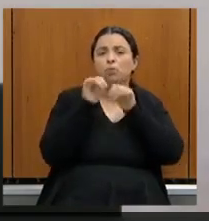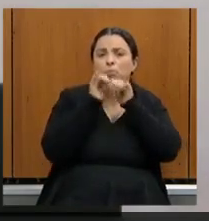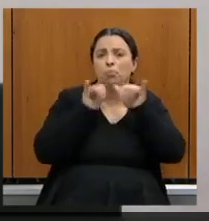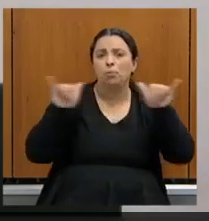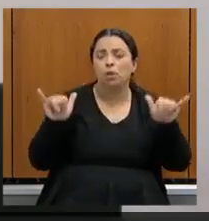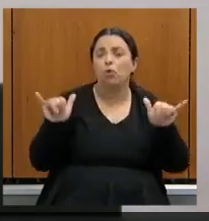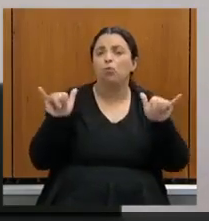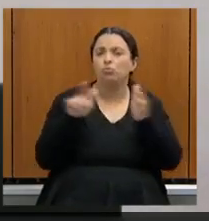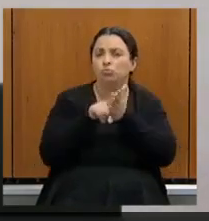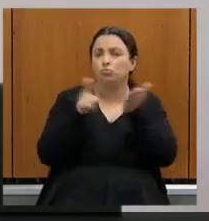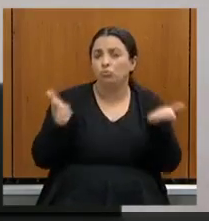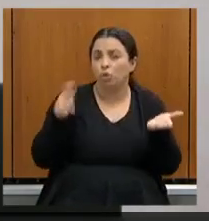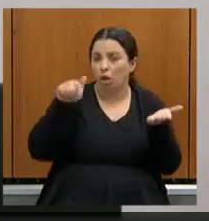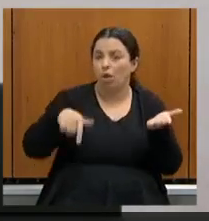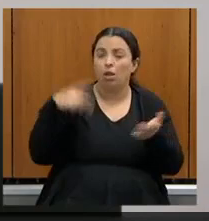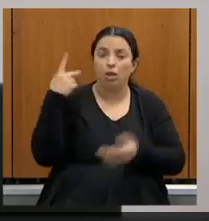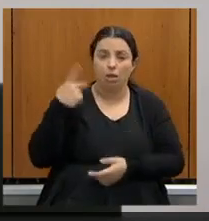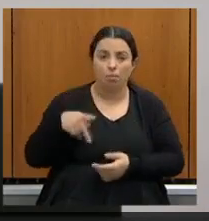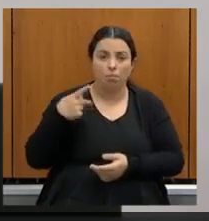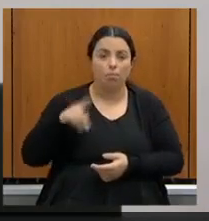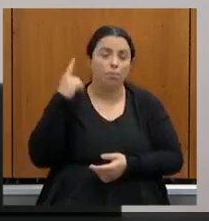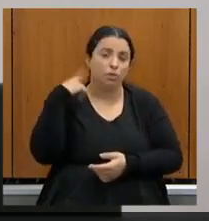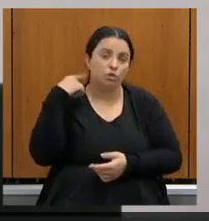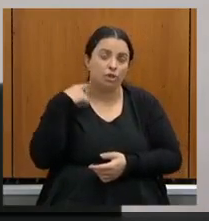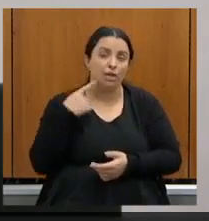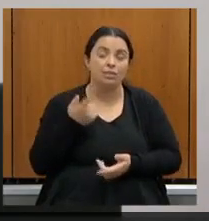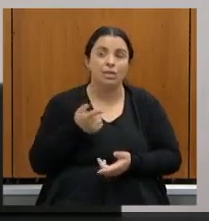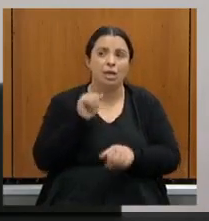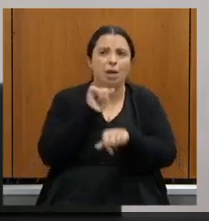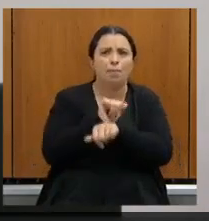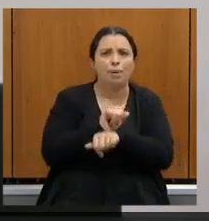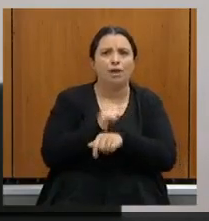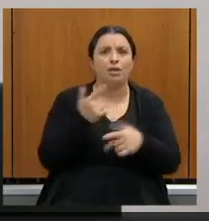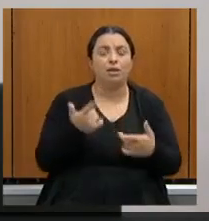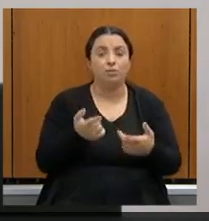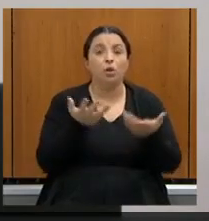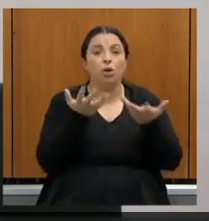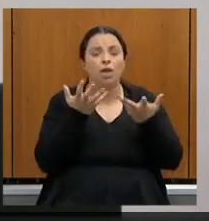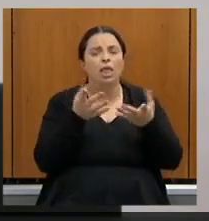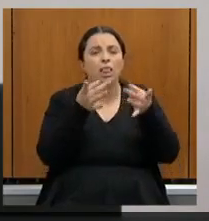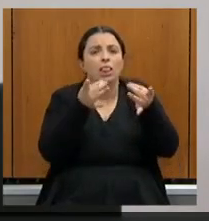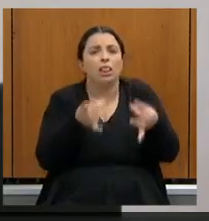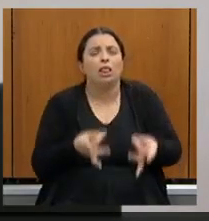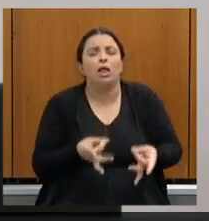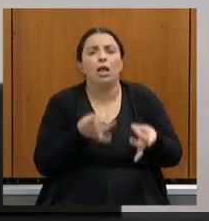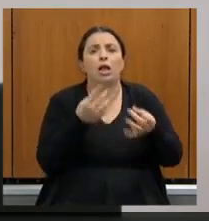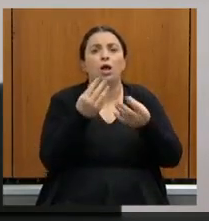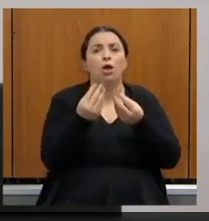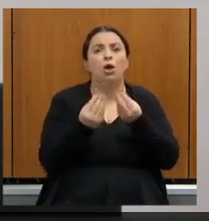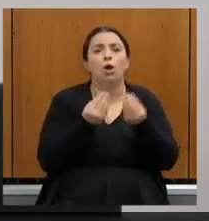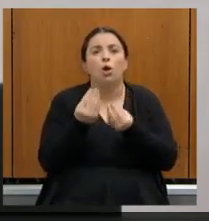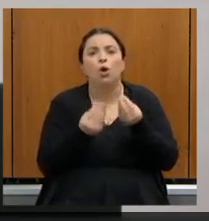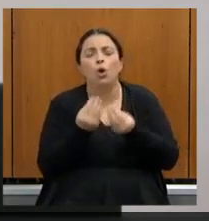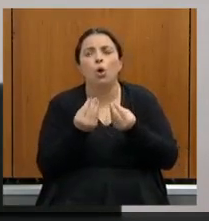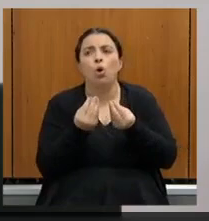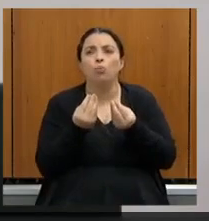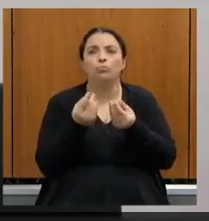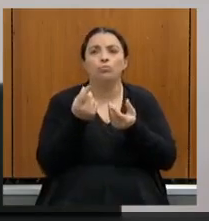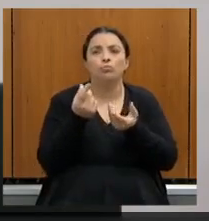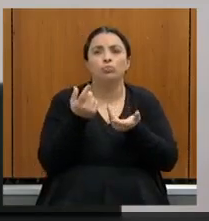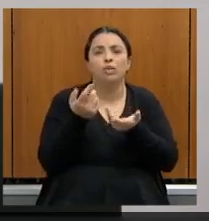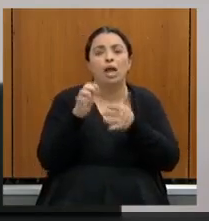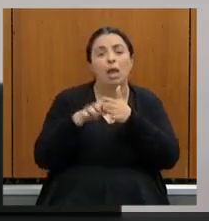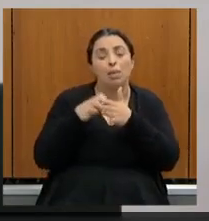seria descontinuado solicitando ainda detalhamento sobre o órgãos empreendimentos